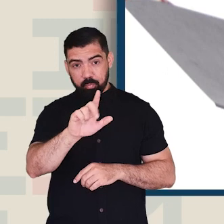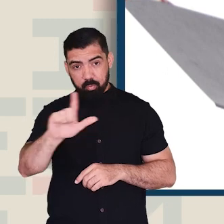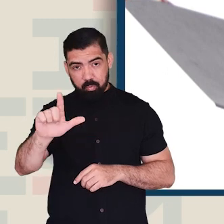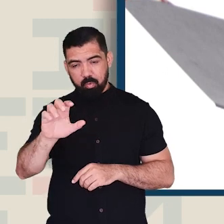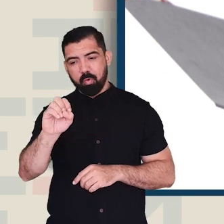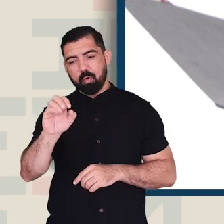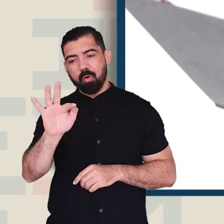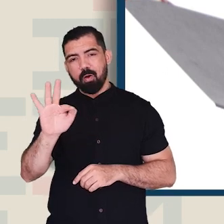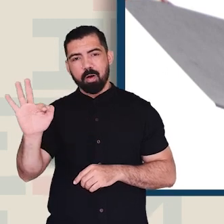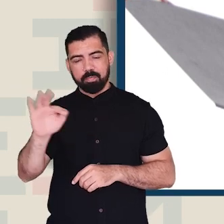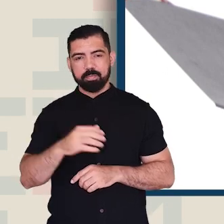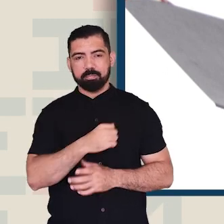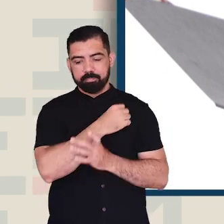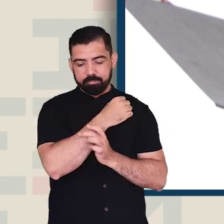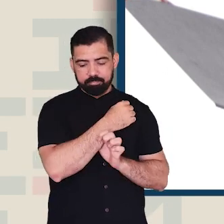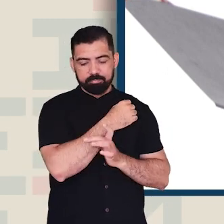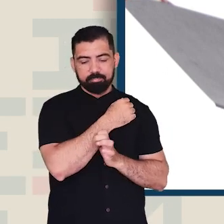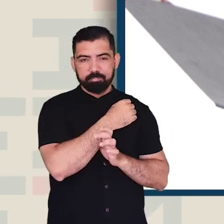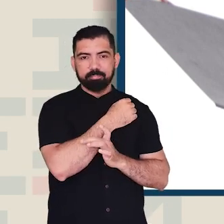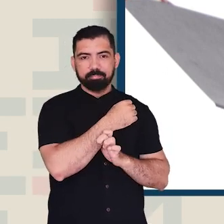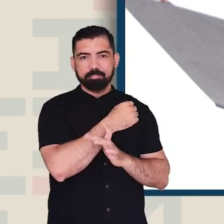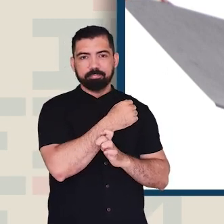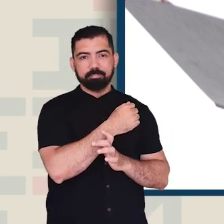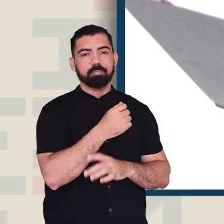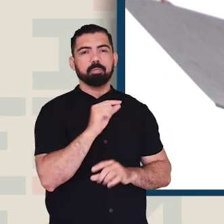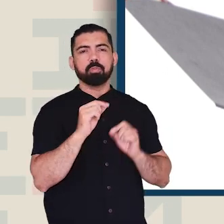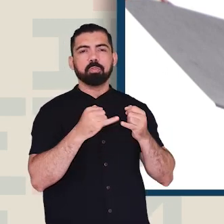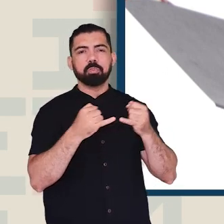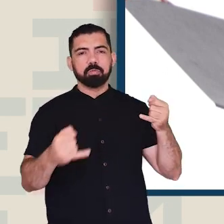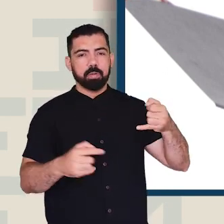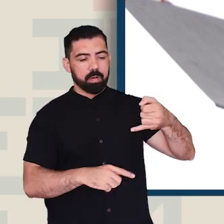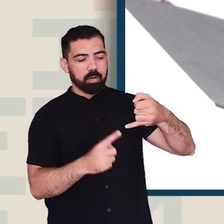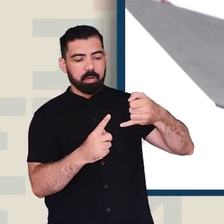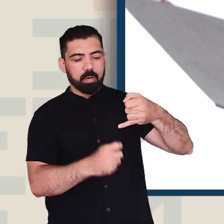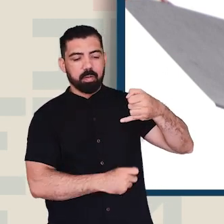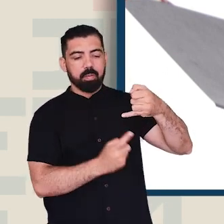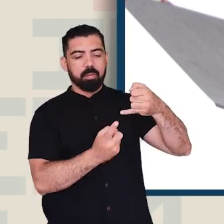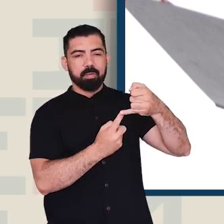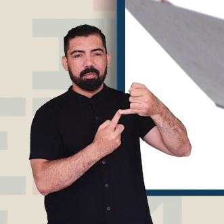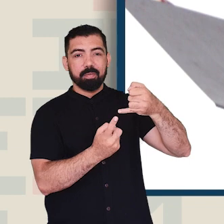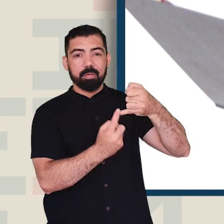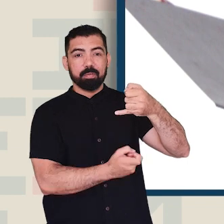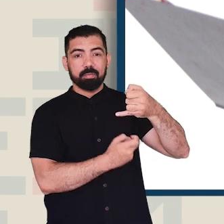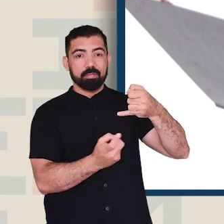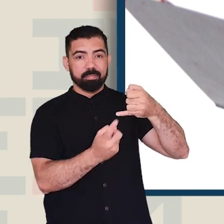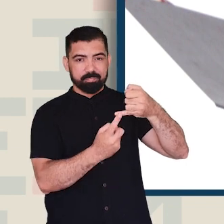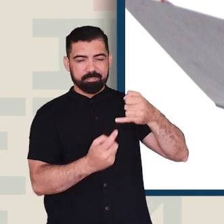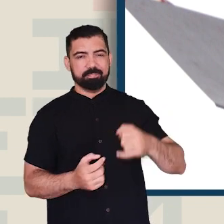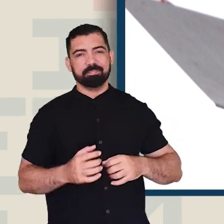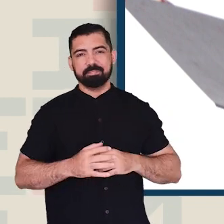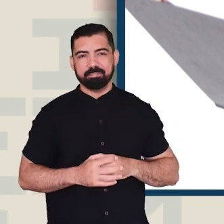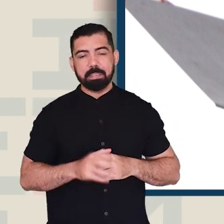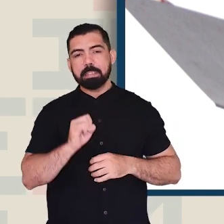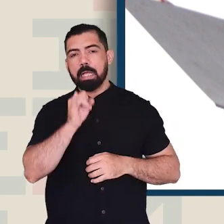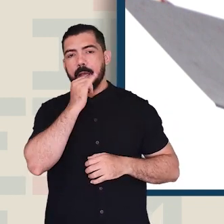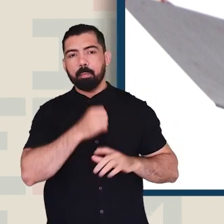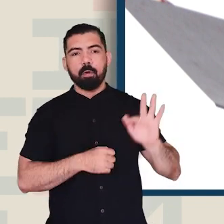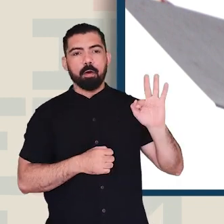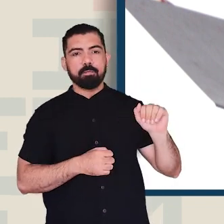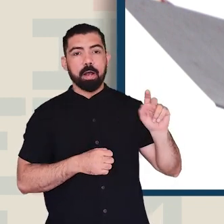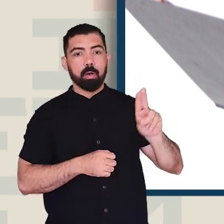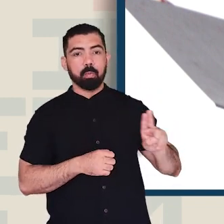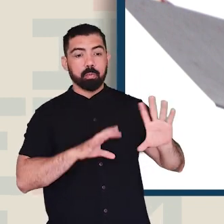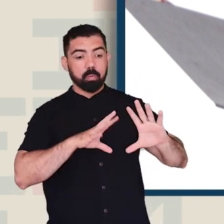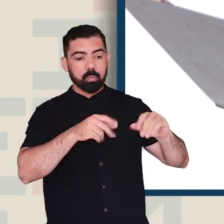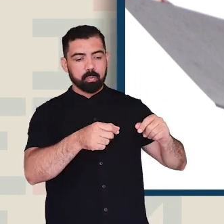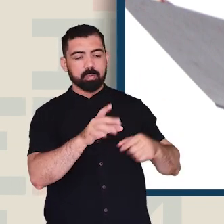Poderia ser feito, né? Com essa abertura, tá? Se eu continuar do Fá fazendo todas as tríades, como